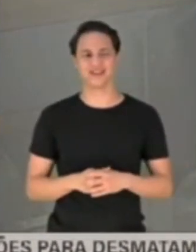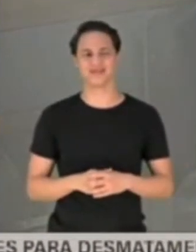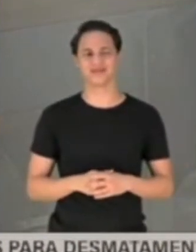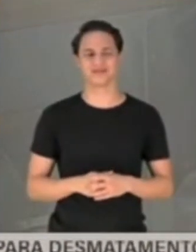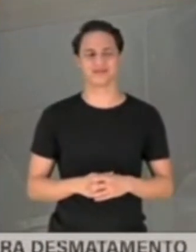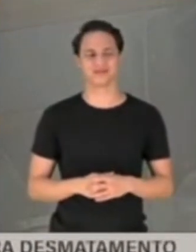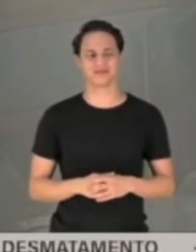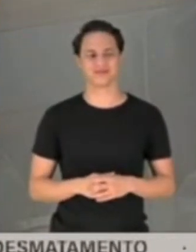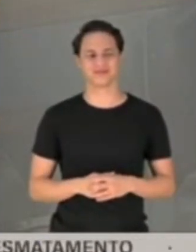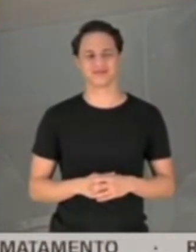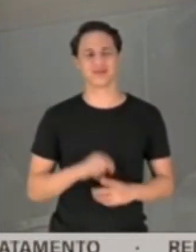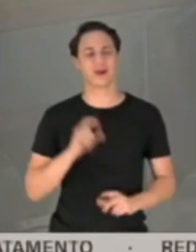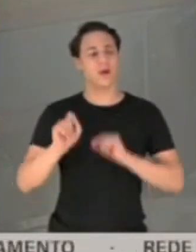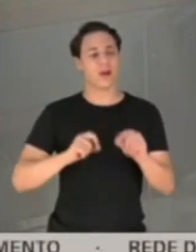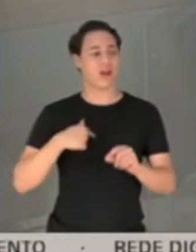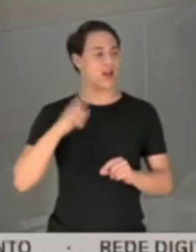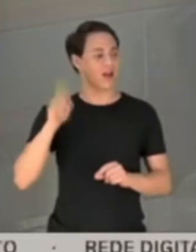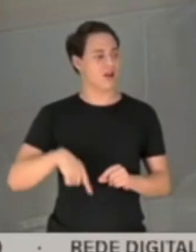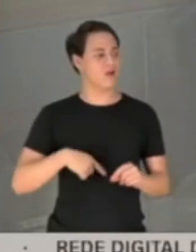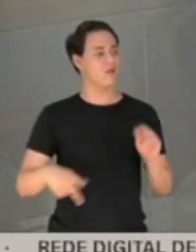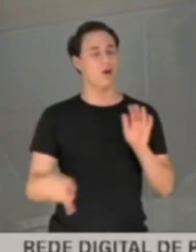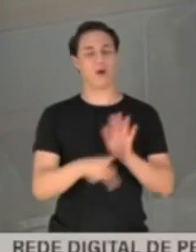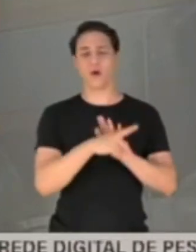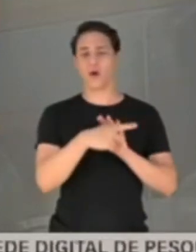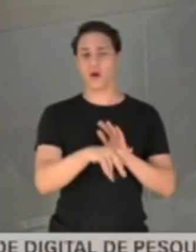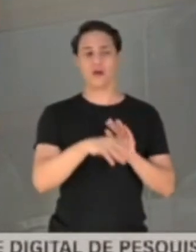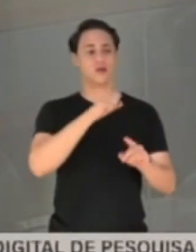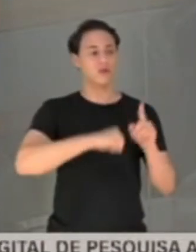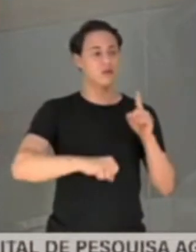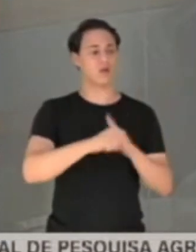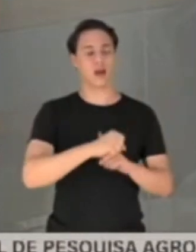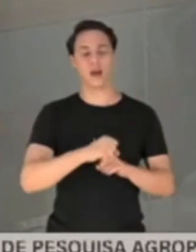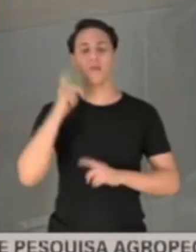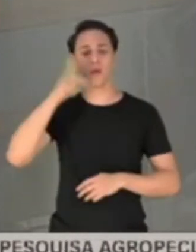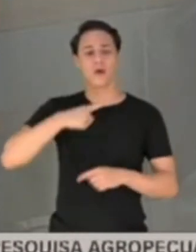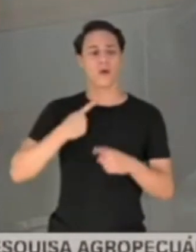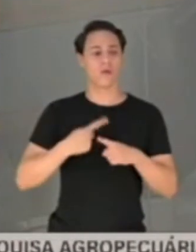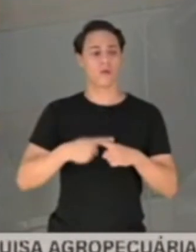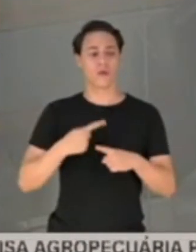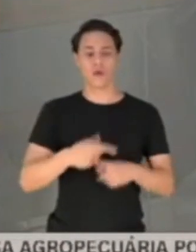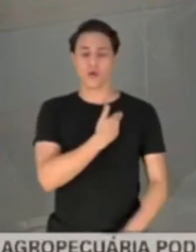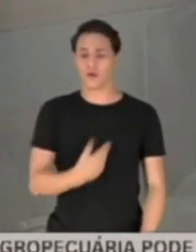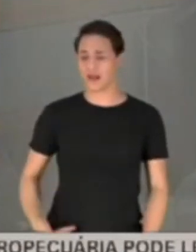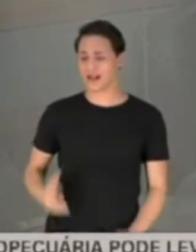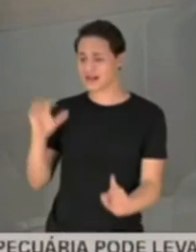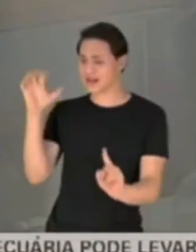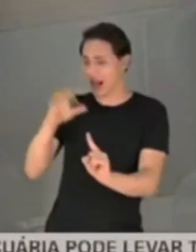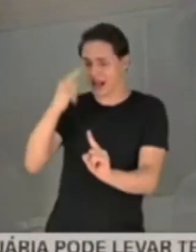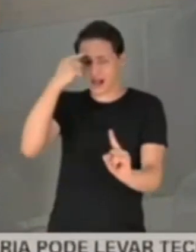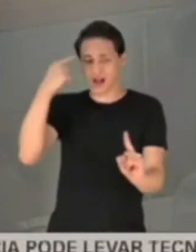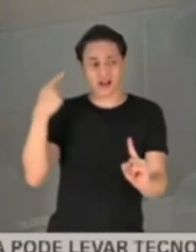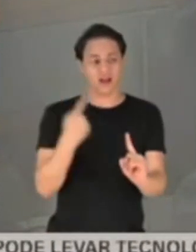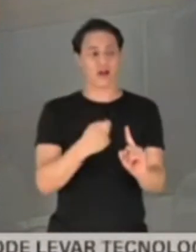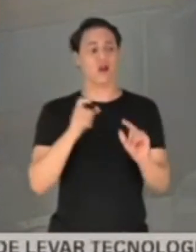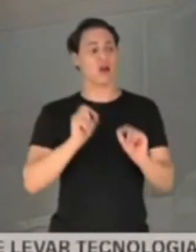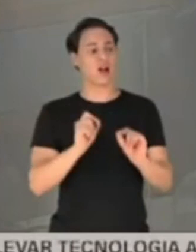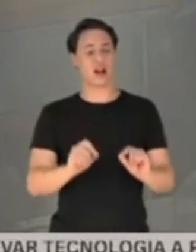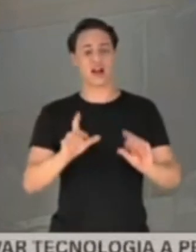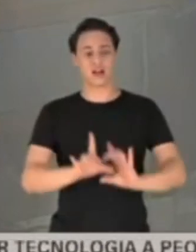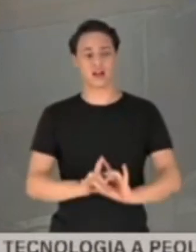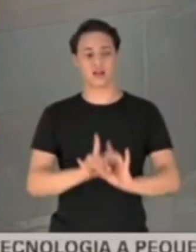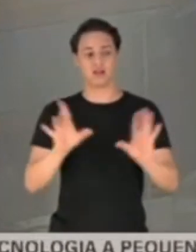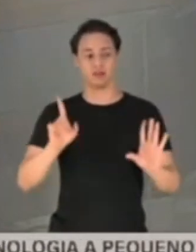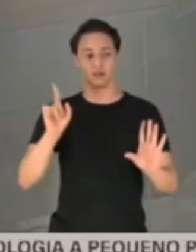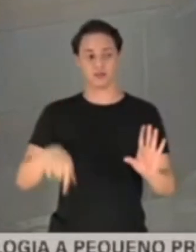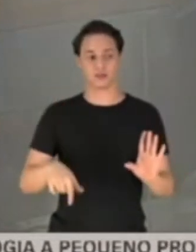econômica, social e política, porque esse governo o tempo inteiro ameaça a liberdade, ameaça a democracia, ameaça